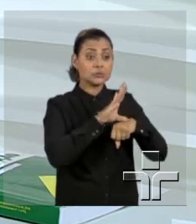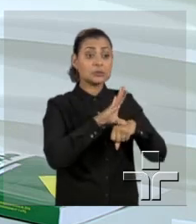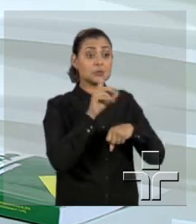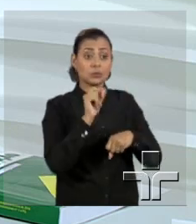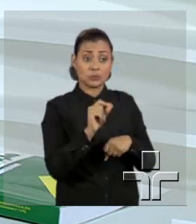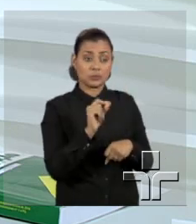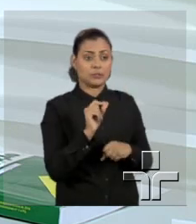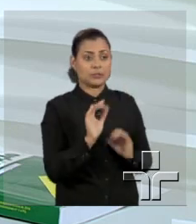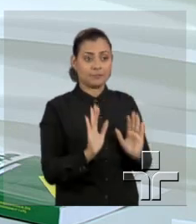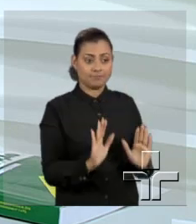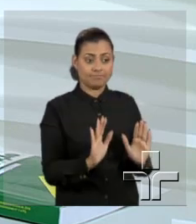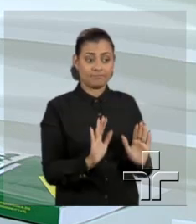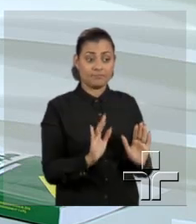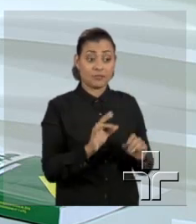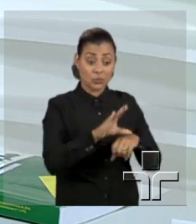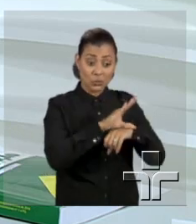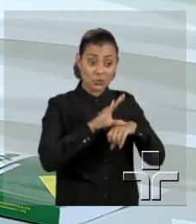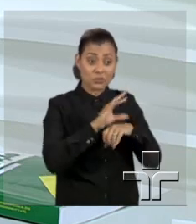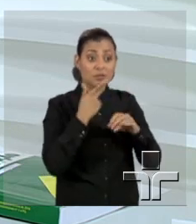diz